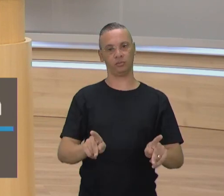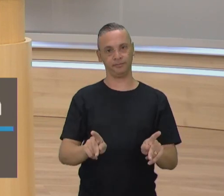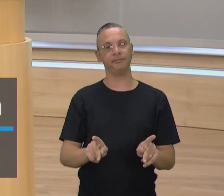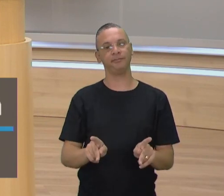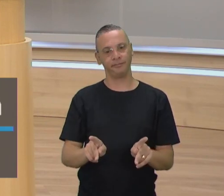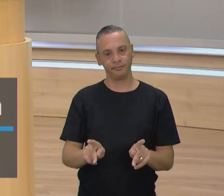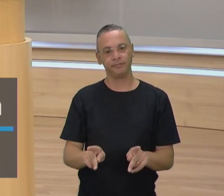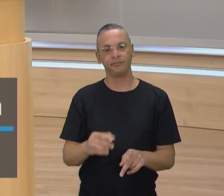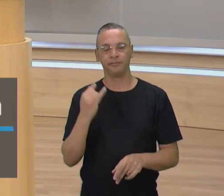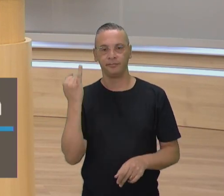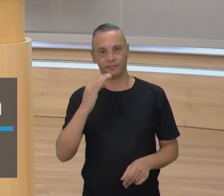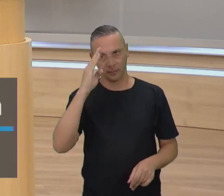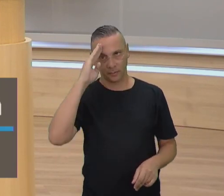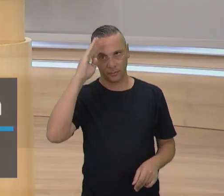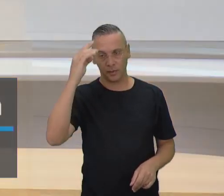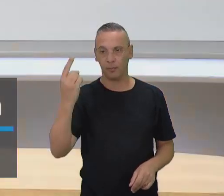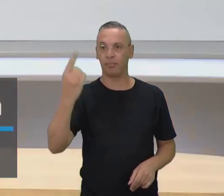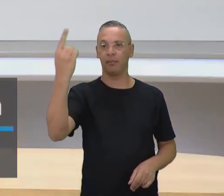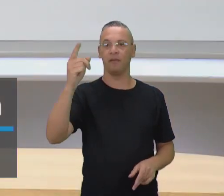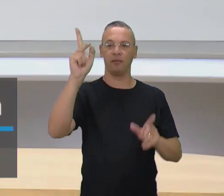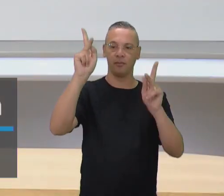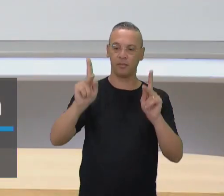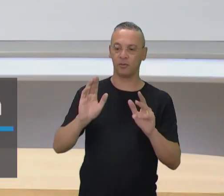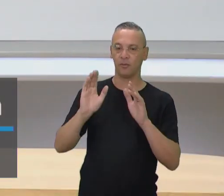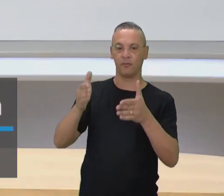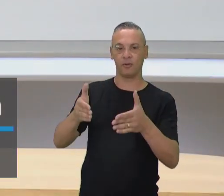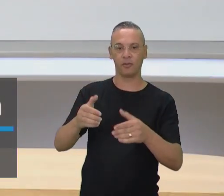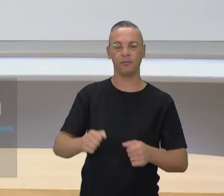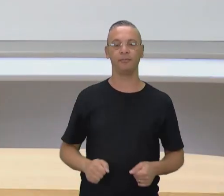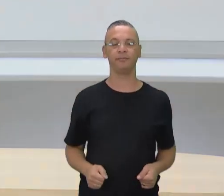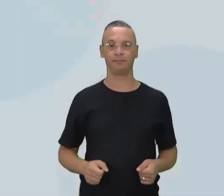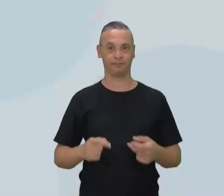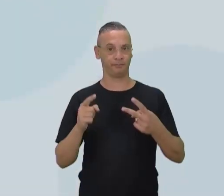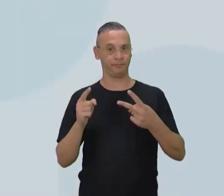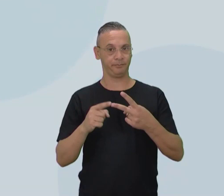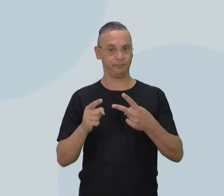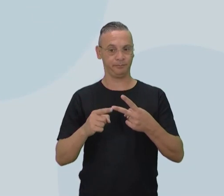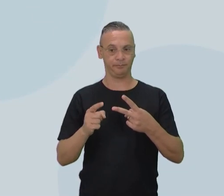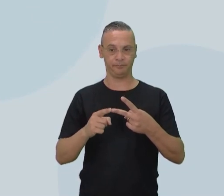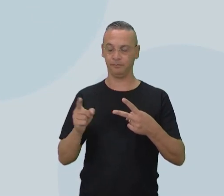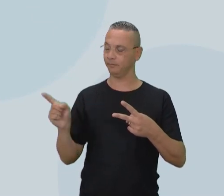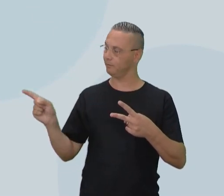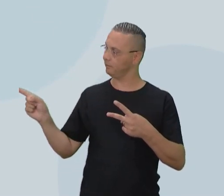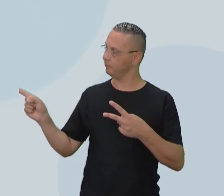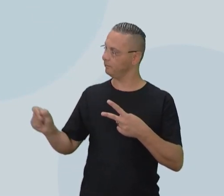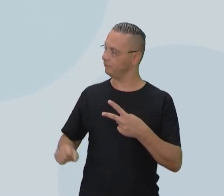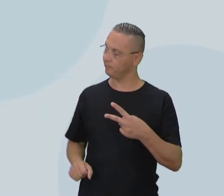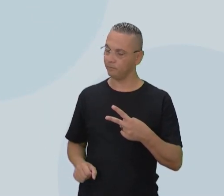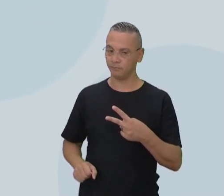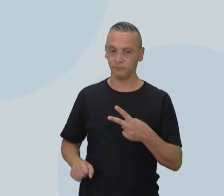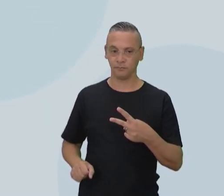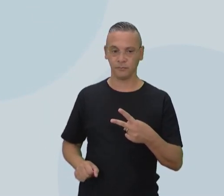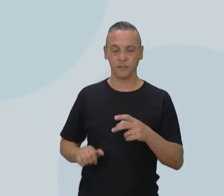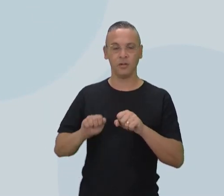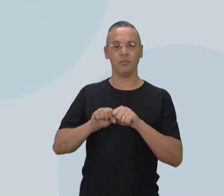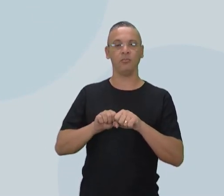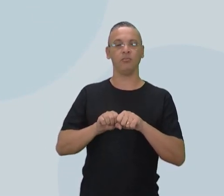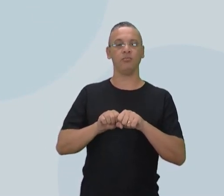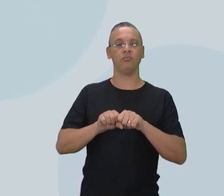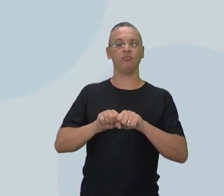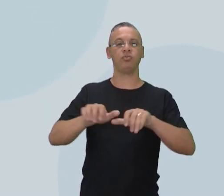público ele tem que ser colocado em primeiro lugar, certo? Segundo item lá, a partir da propagação de notícias